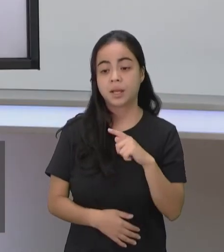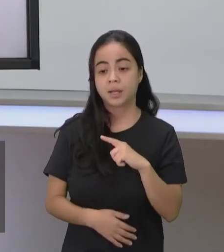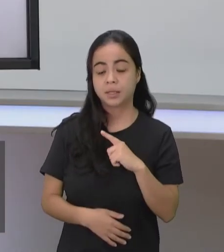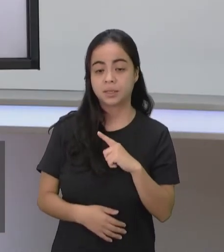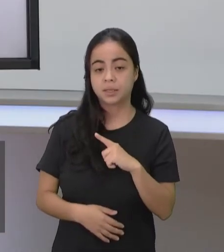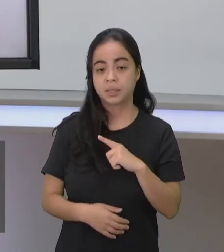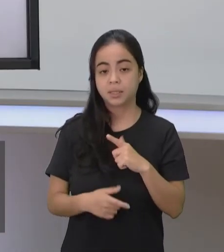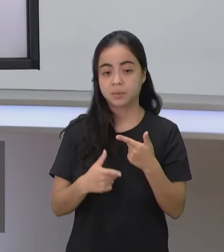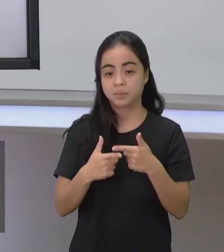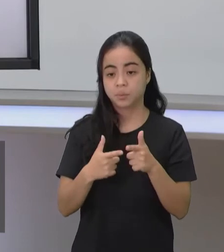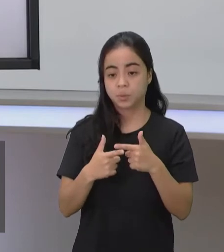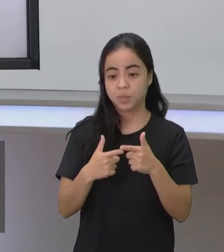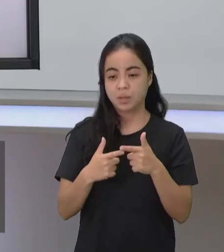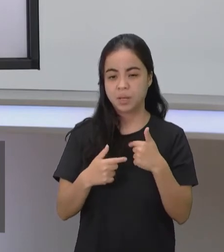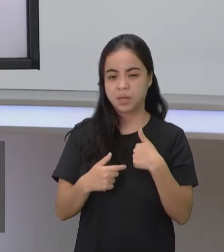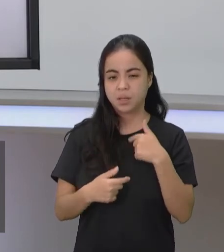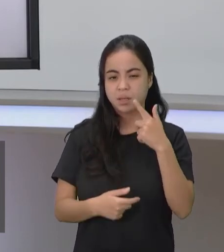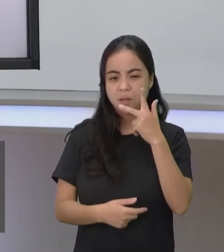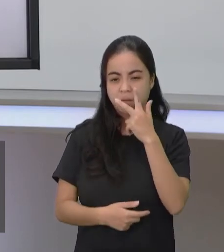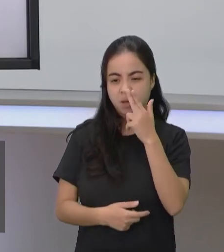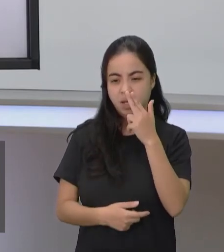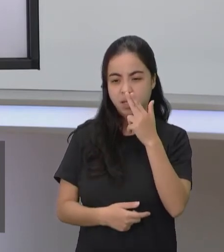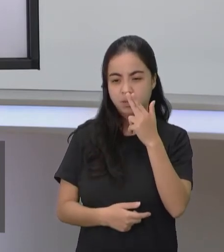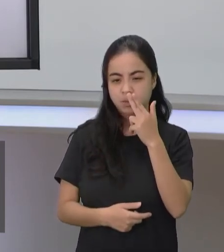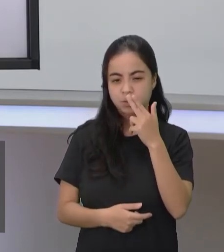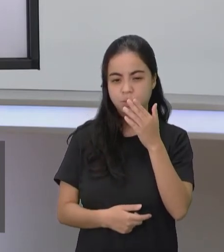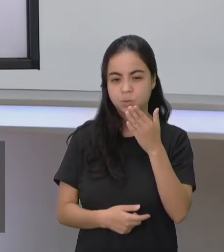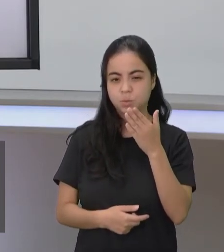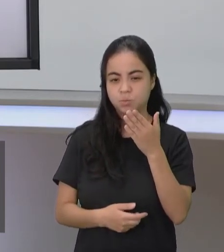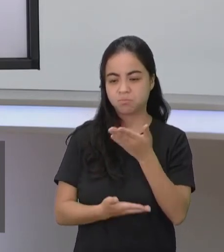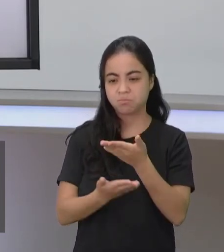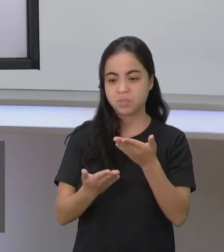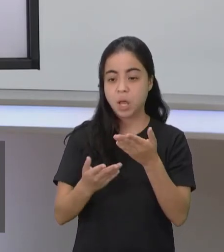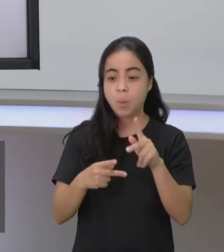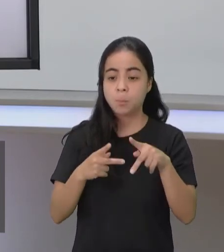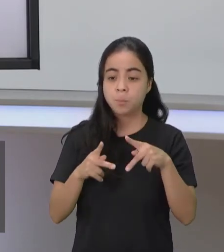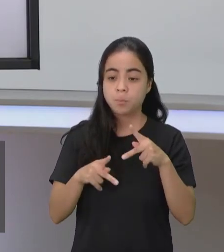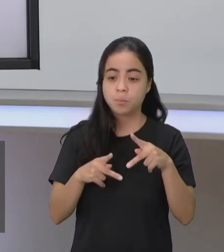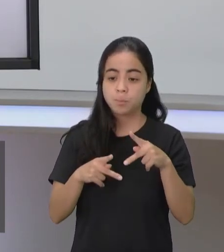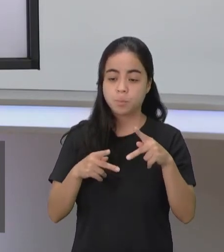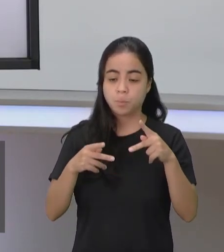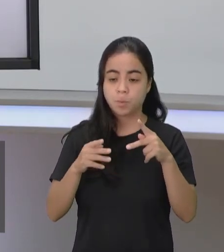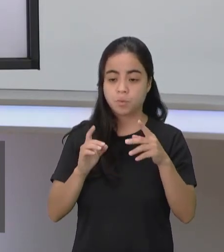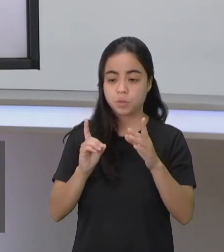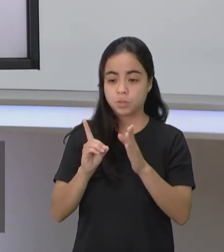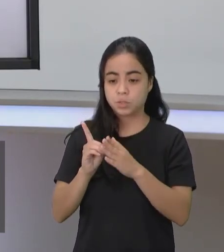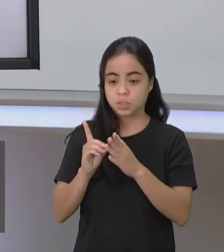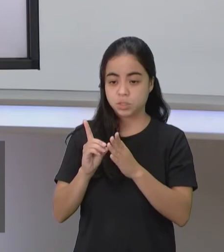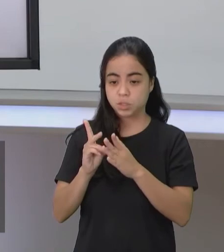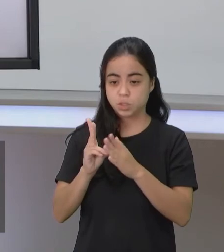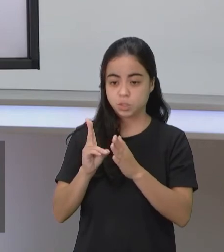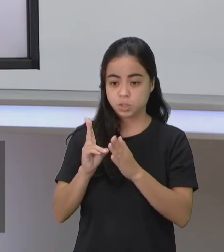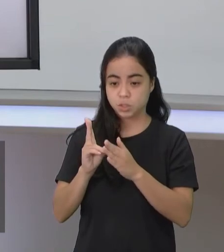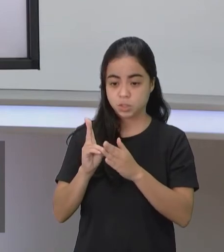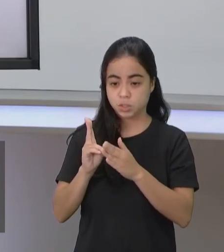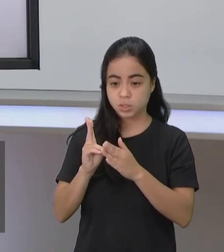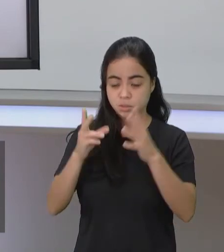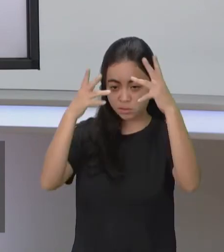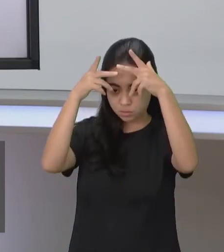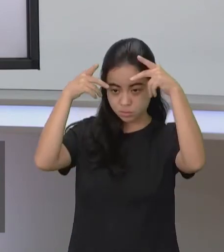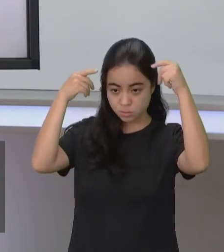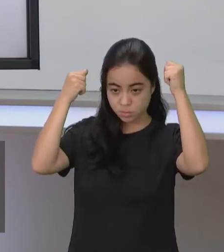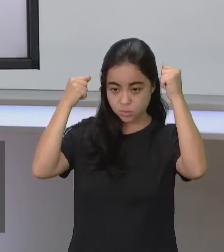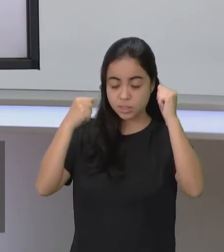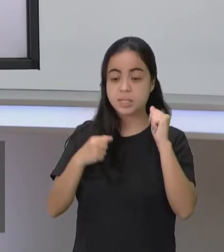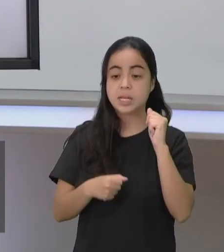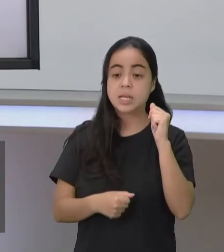que, e isso eu acho que eu vou até apelar, né, para os povos indígenas, que é a gente entender que nós somos